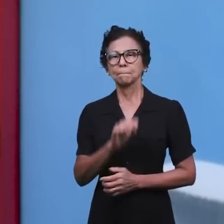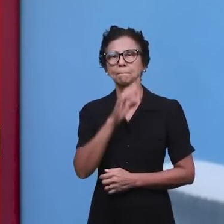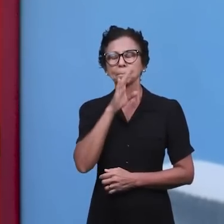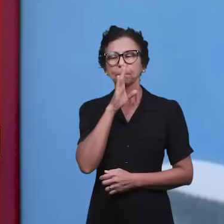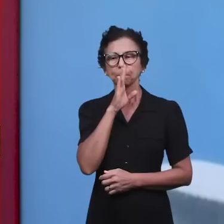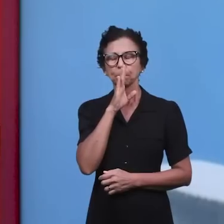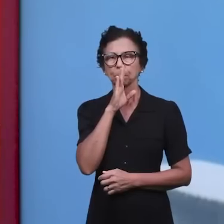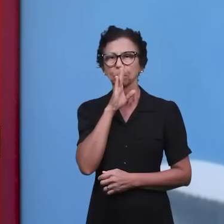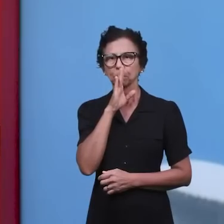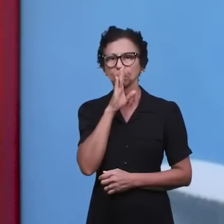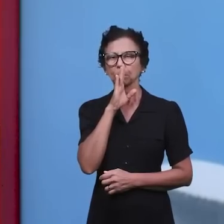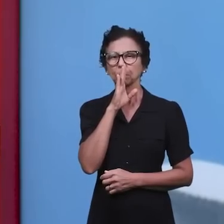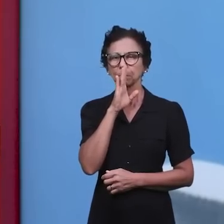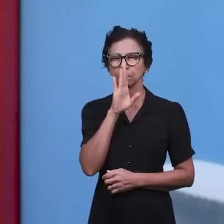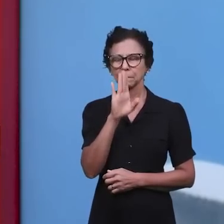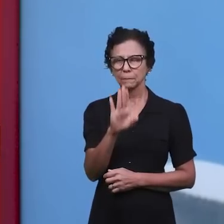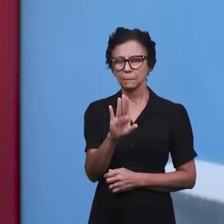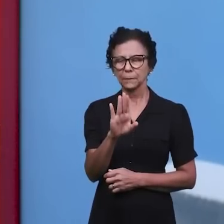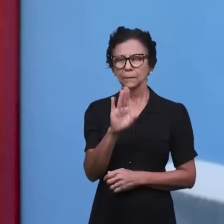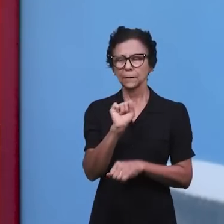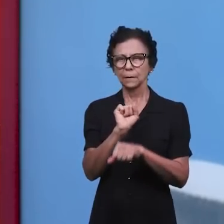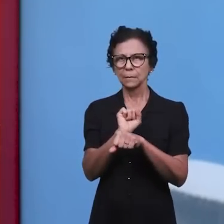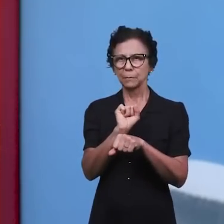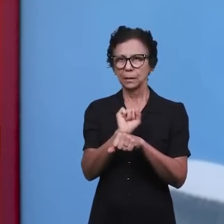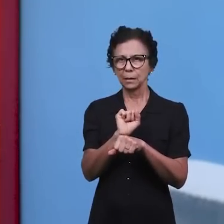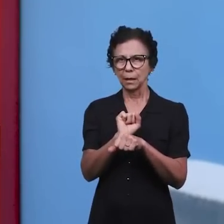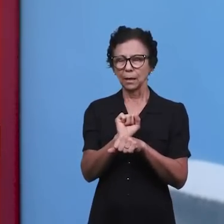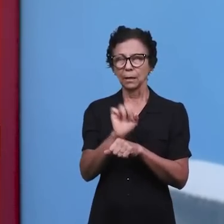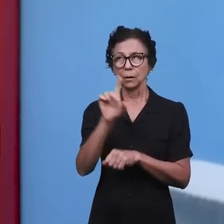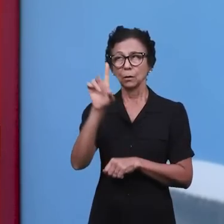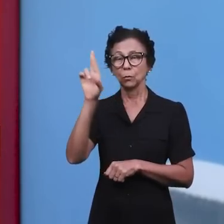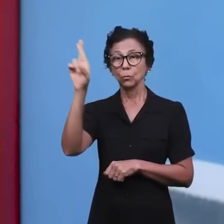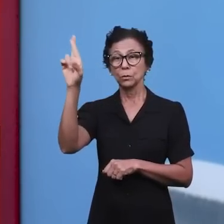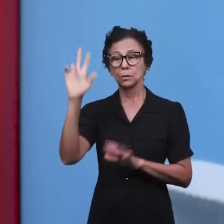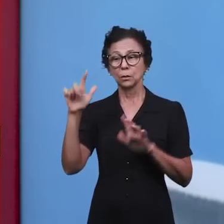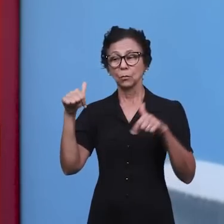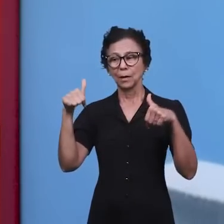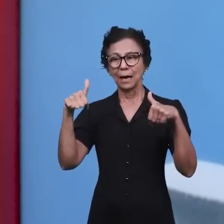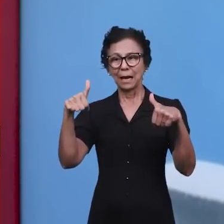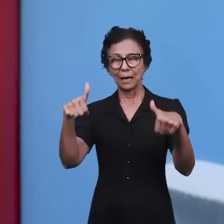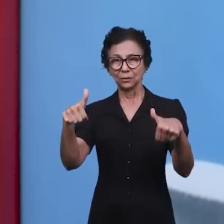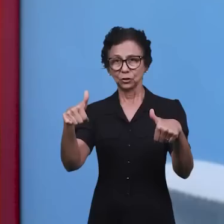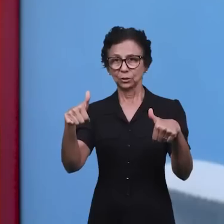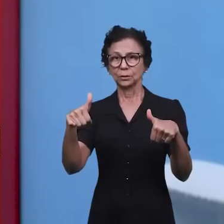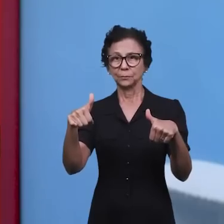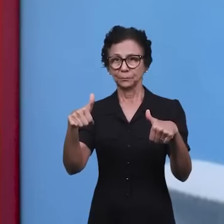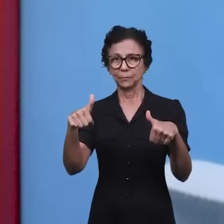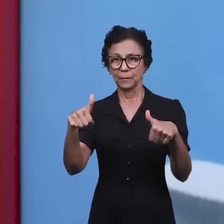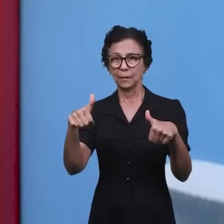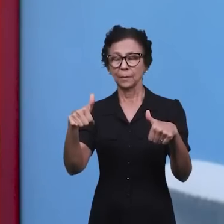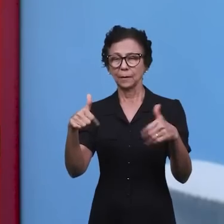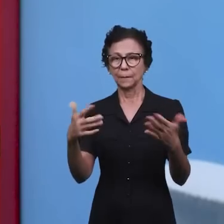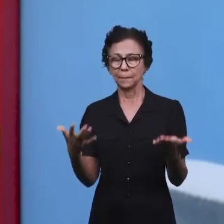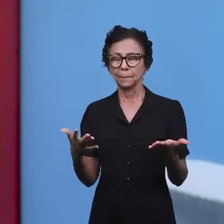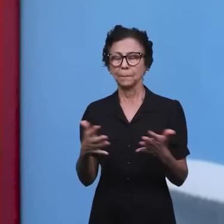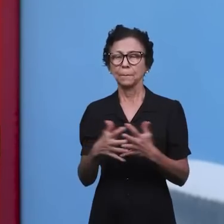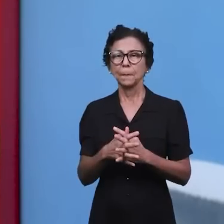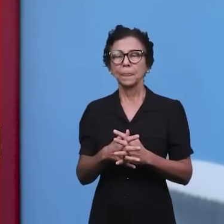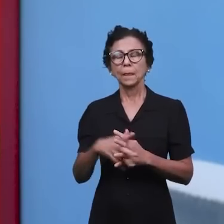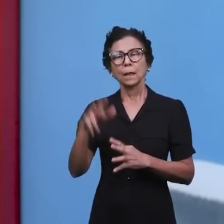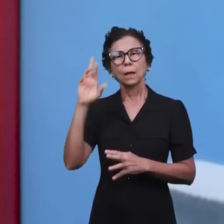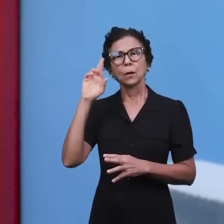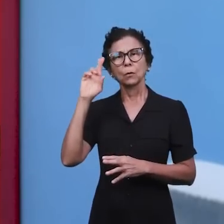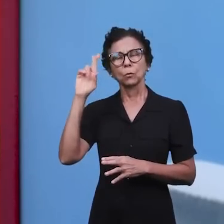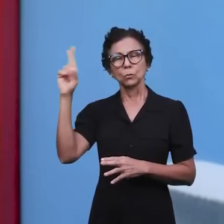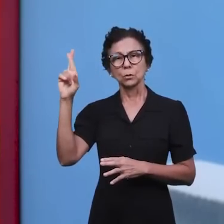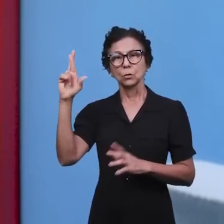fazer com que aquilo ali fique só a direção do Senhor. E o Senhor nos dá, eu tenho certeza disso, o Senhor quando